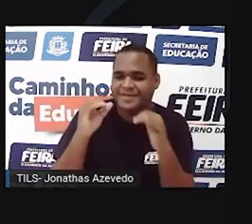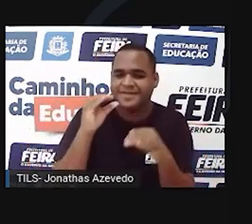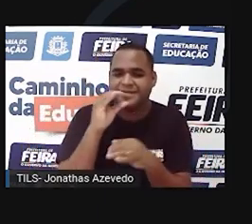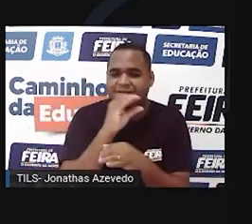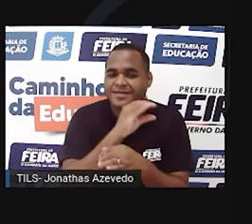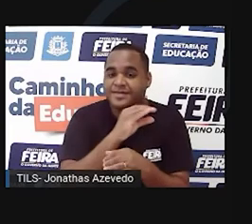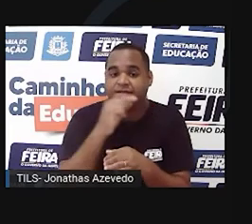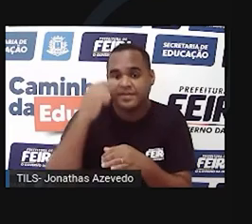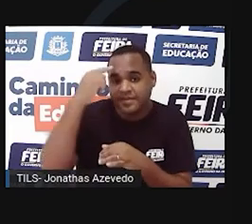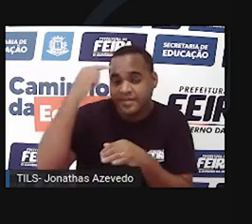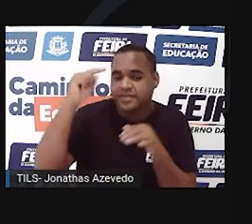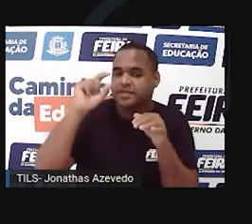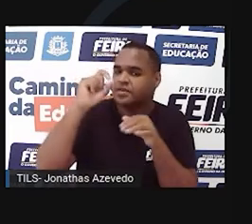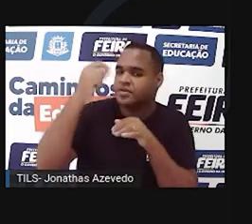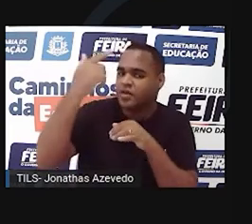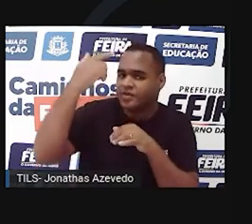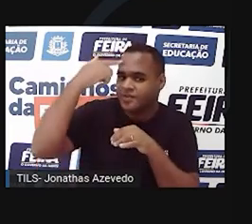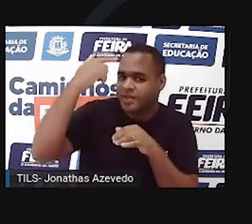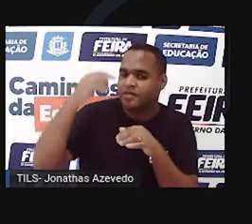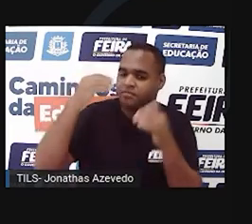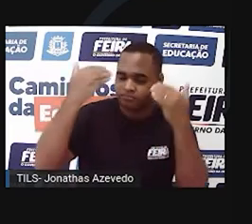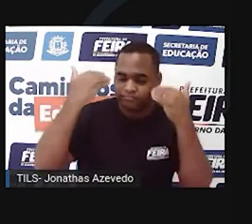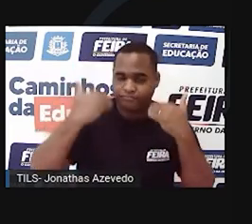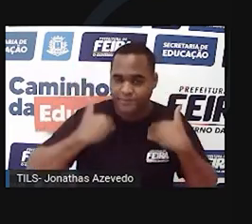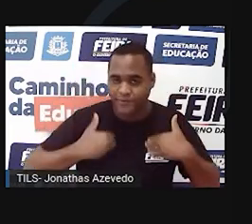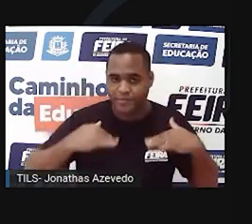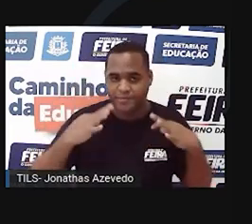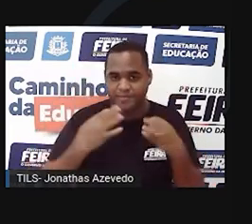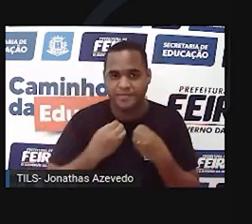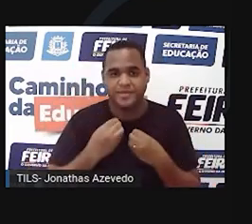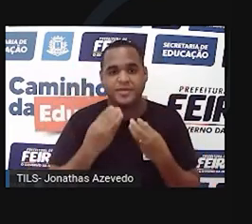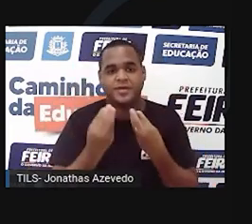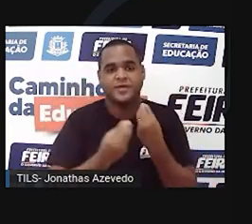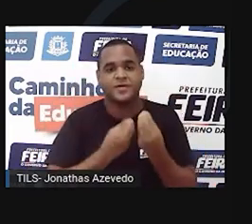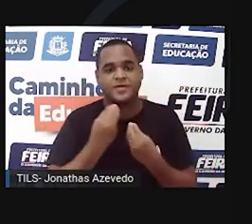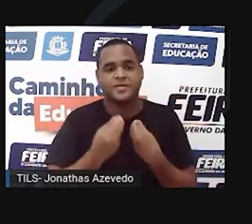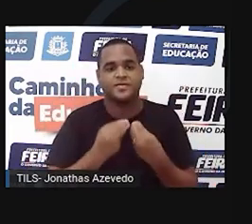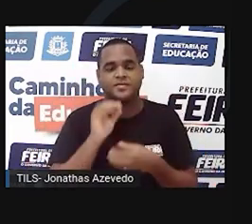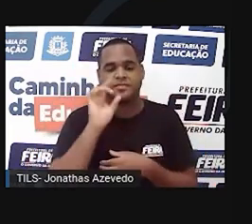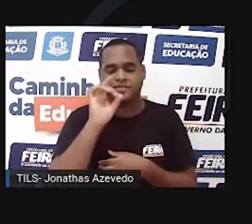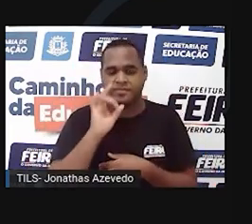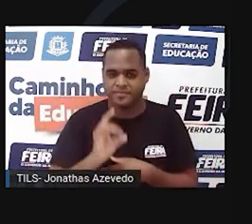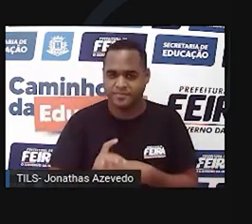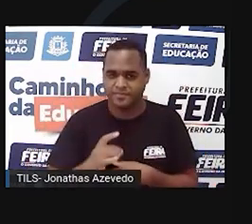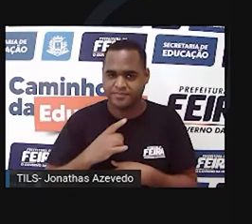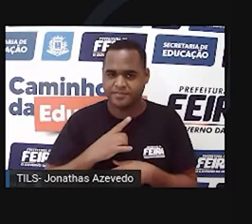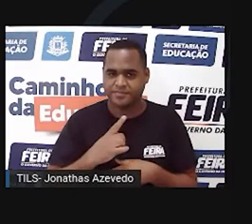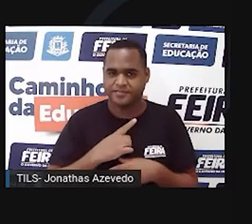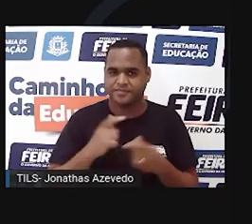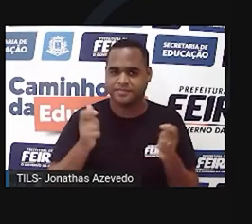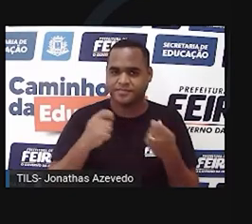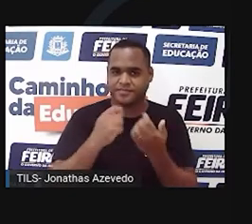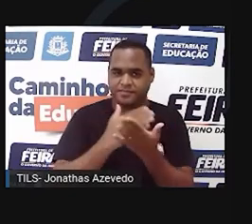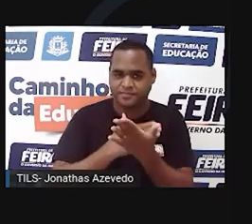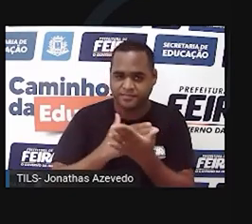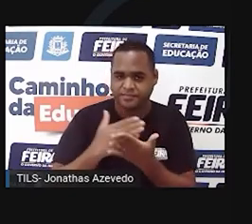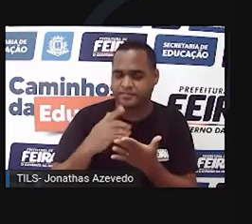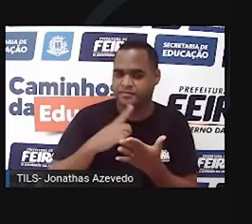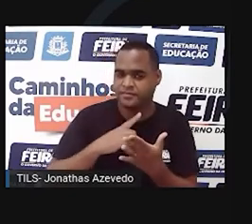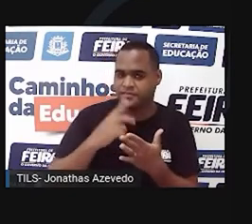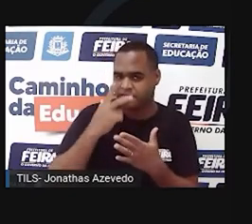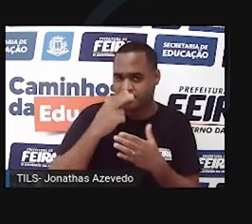quando o Sol toca o nosso corpo, faz com que essas partículas comecem a se mover.